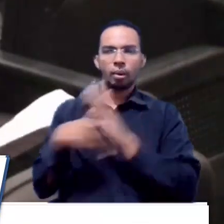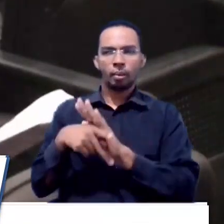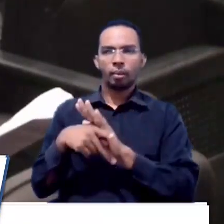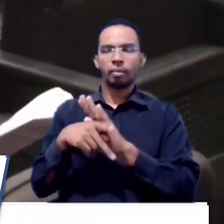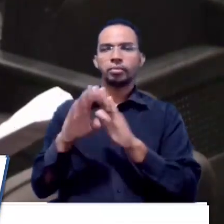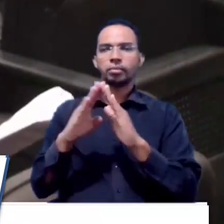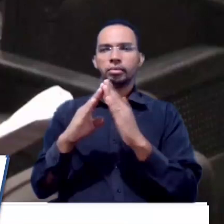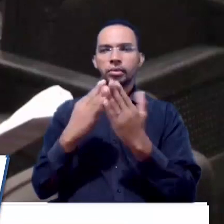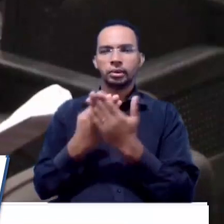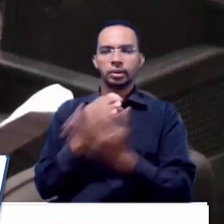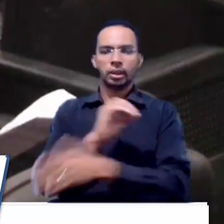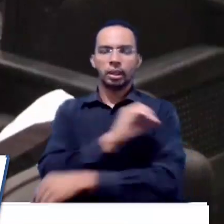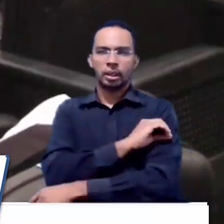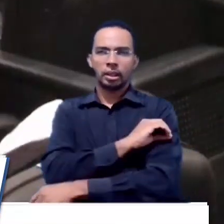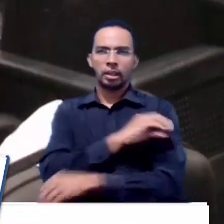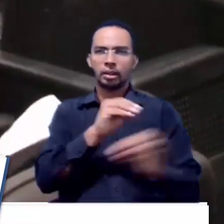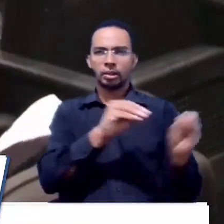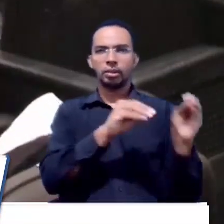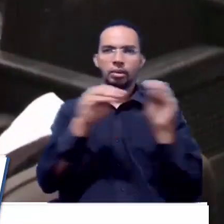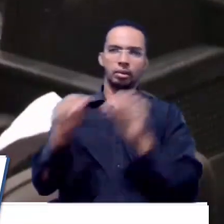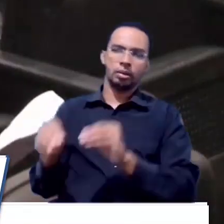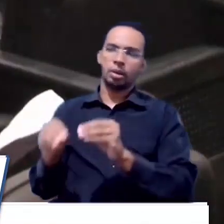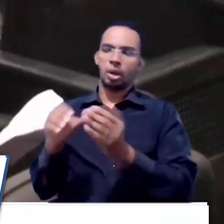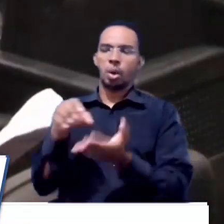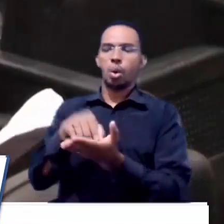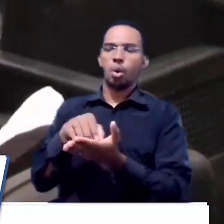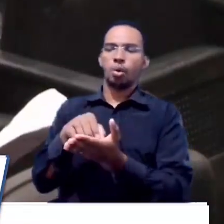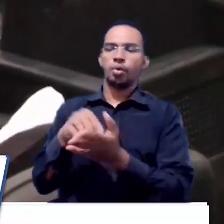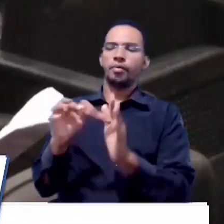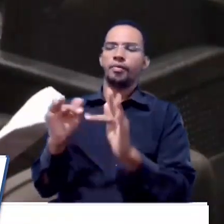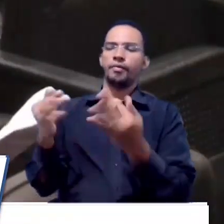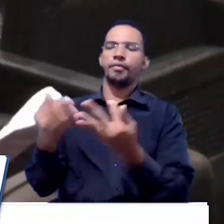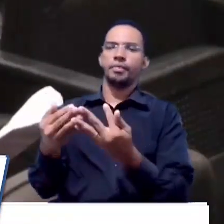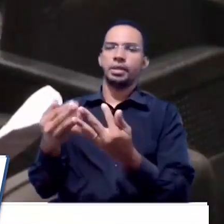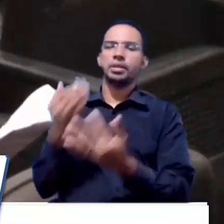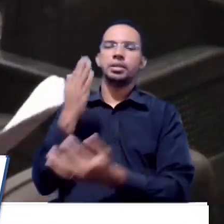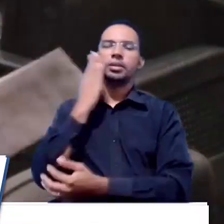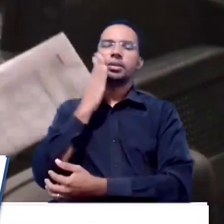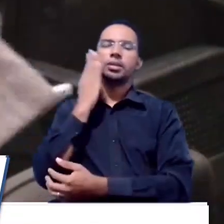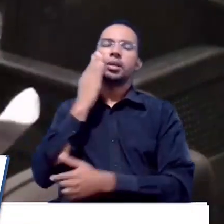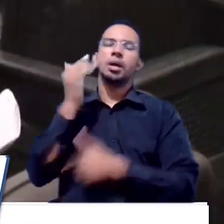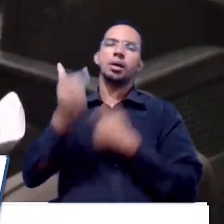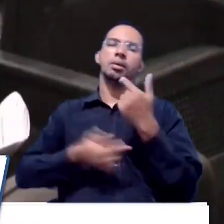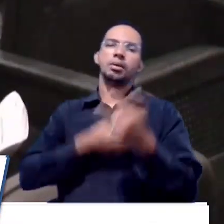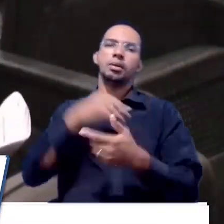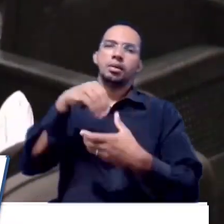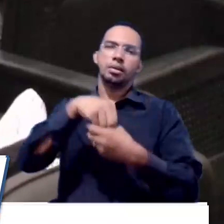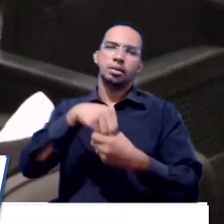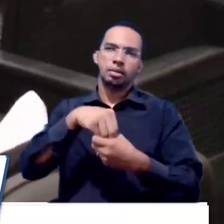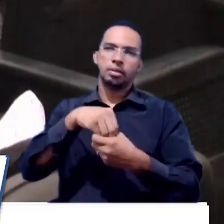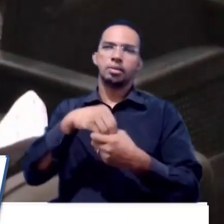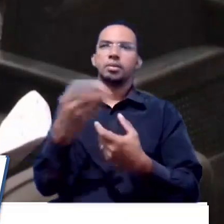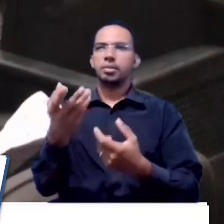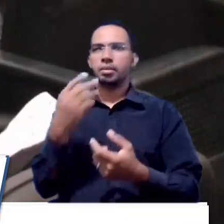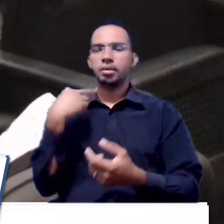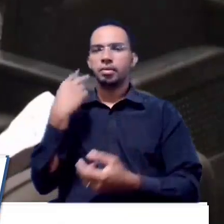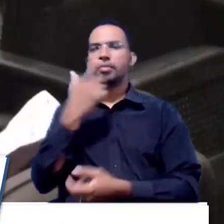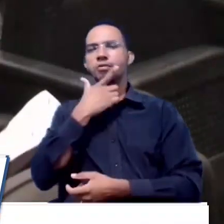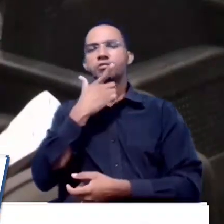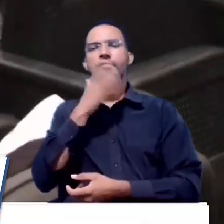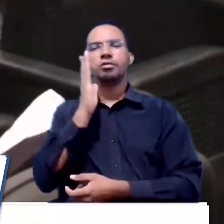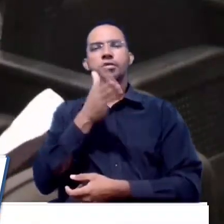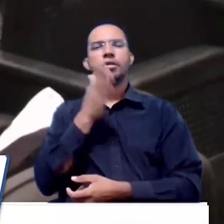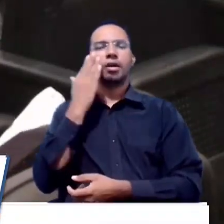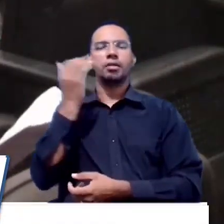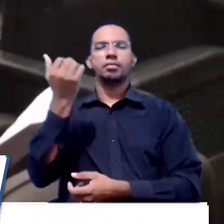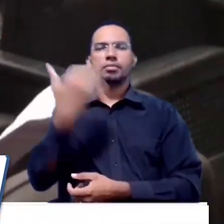transferido para o núcleo da família a gente sabe o trabalho que é feito dentro do núcleo da família que nem o Gilson mesmo já decretou várias vezes que a